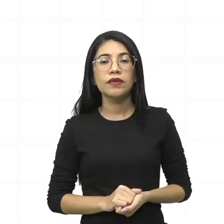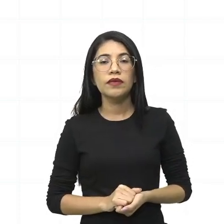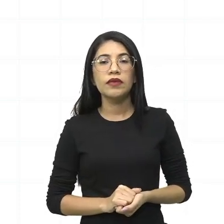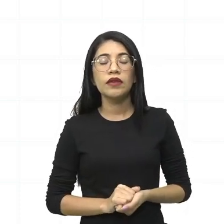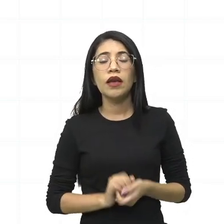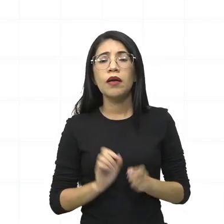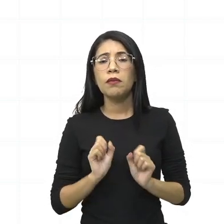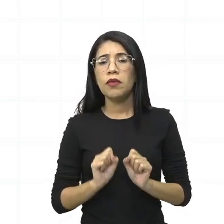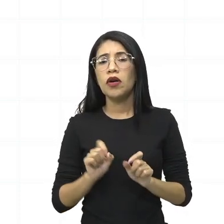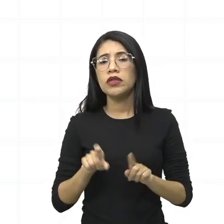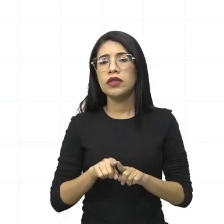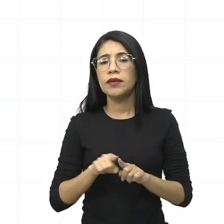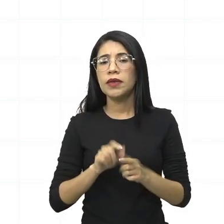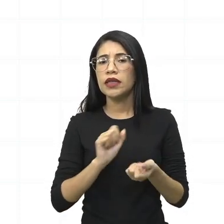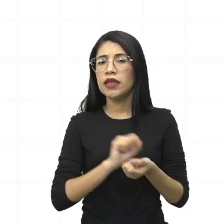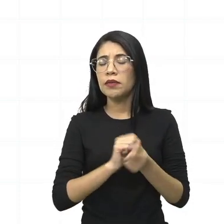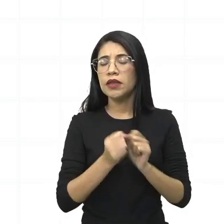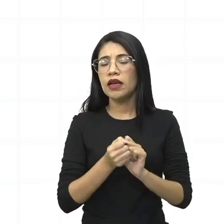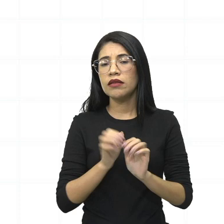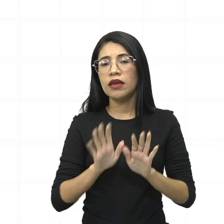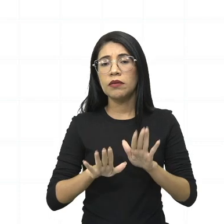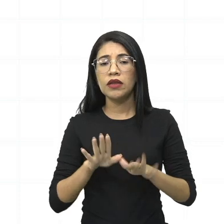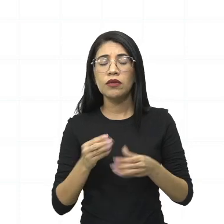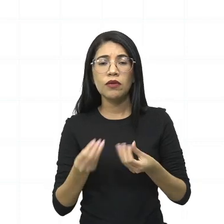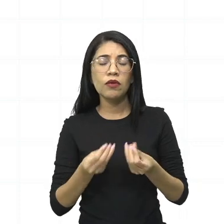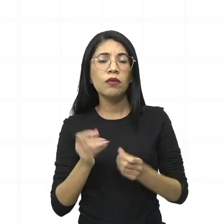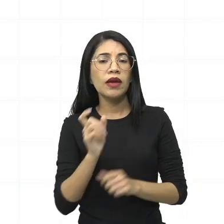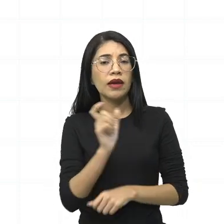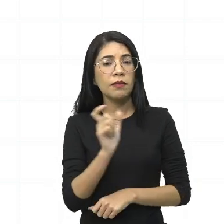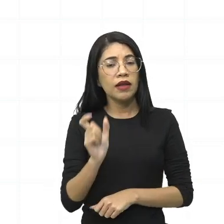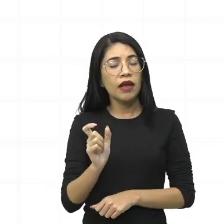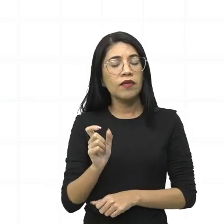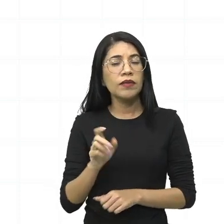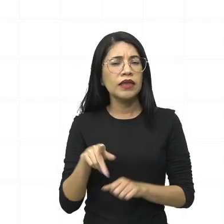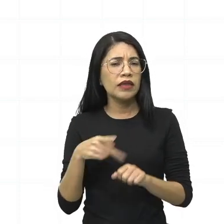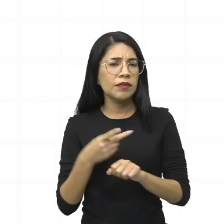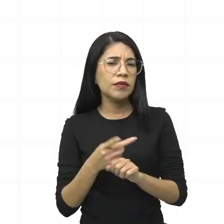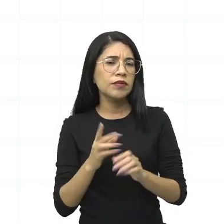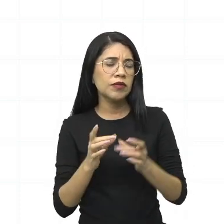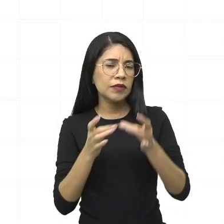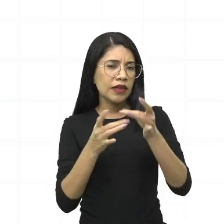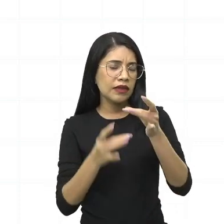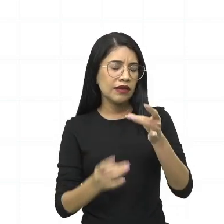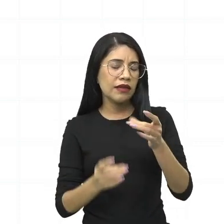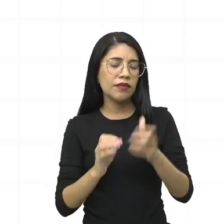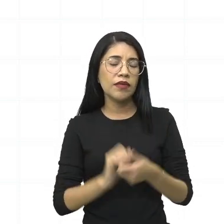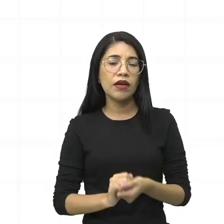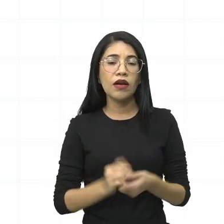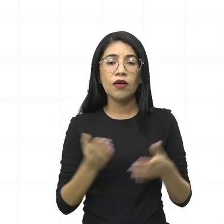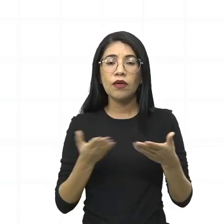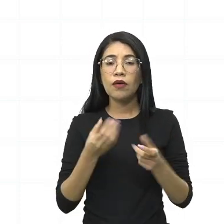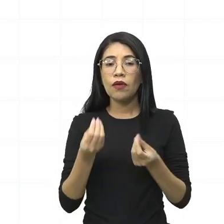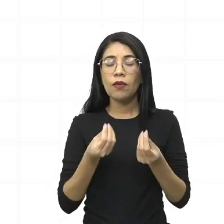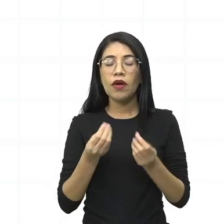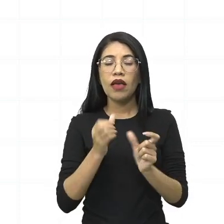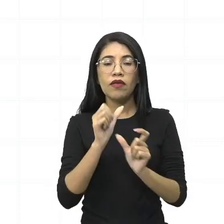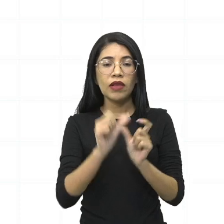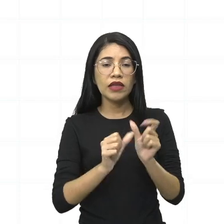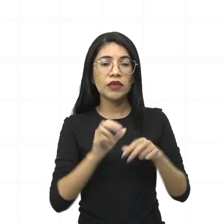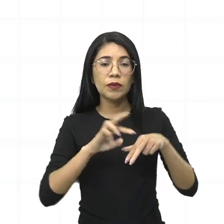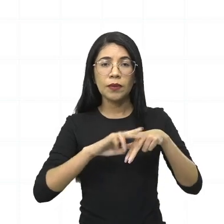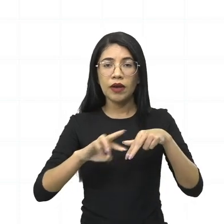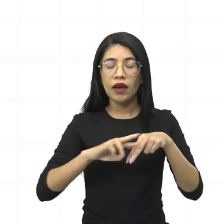umas adaptações, né? Que a gente vai já dar uma olhadinha. Mas, por enquanto, vamos observar aí a questão da flexão de gênero e número.